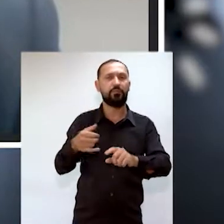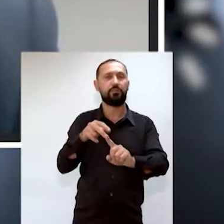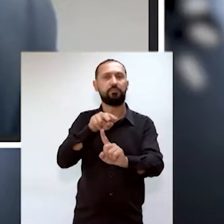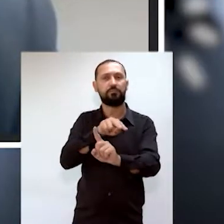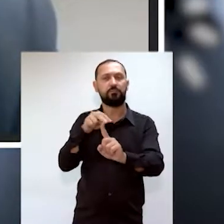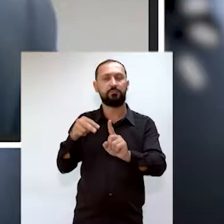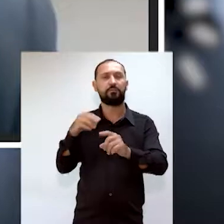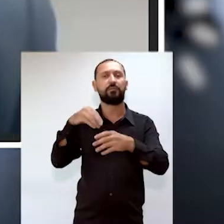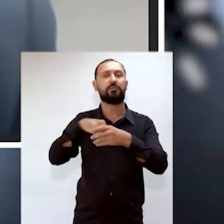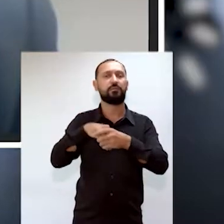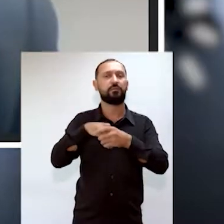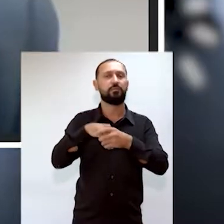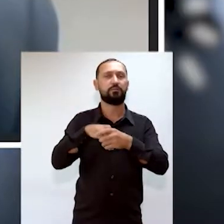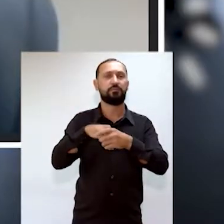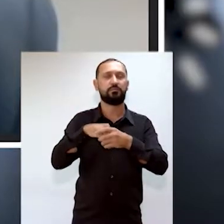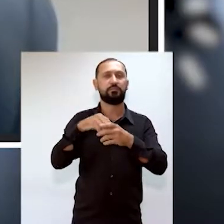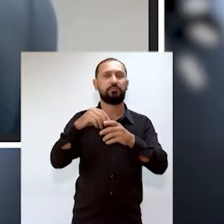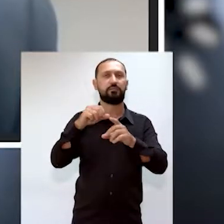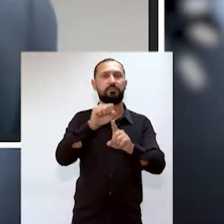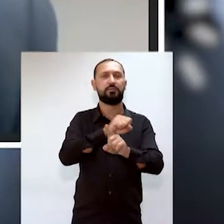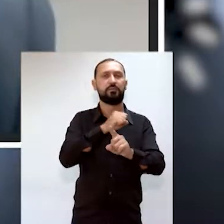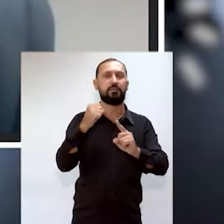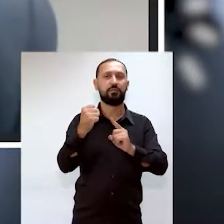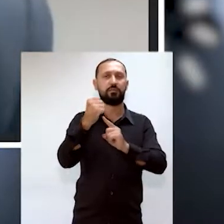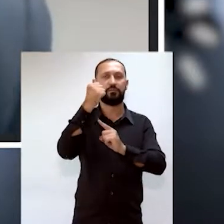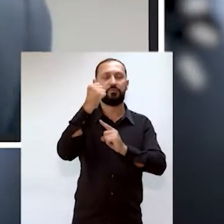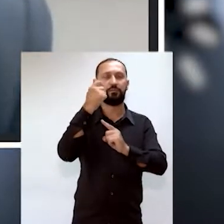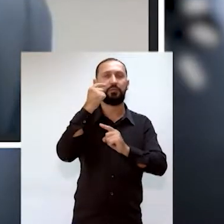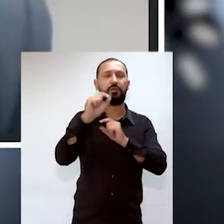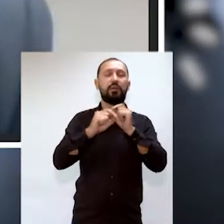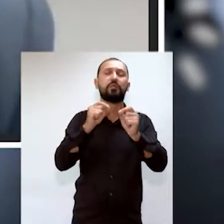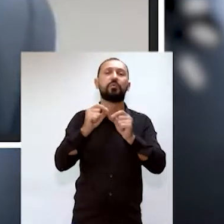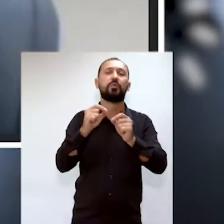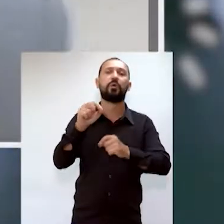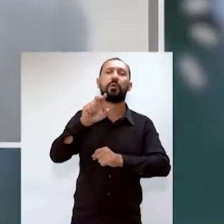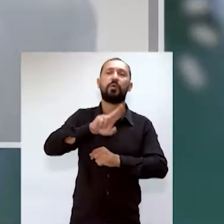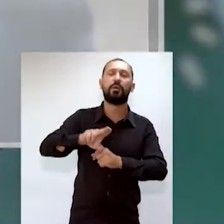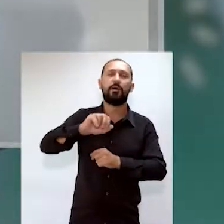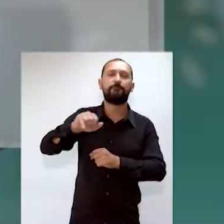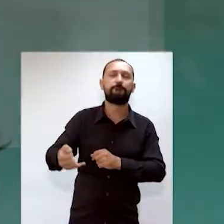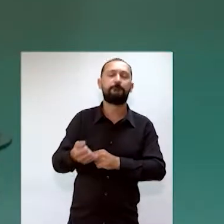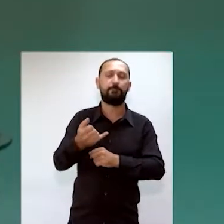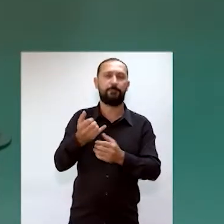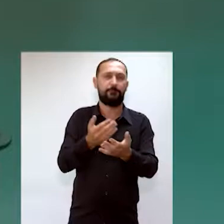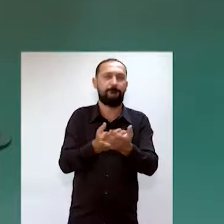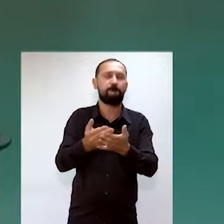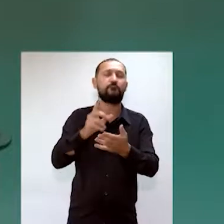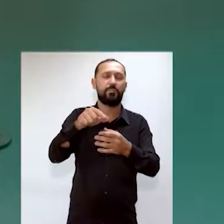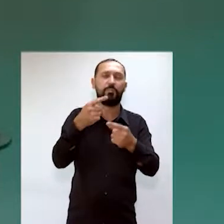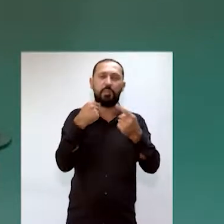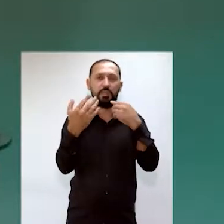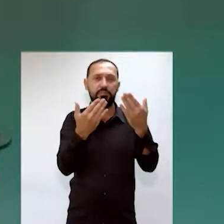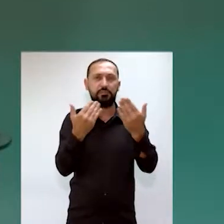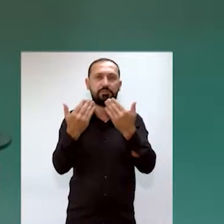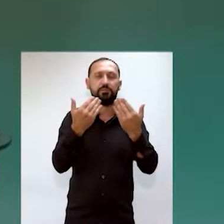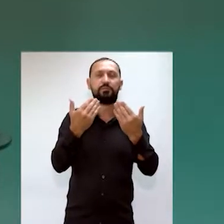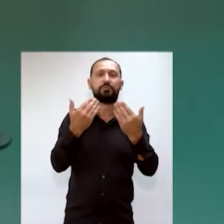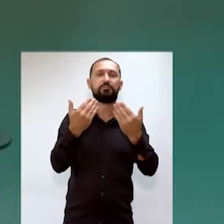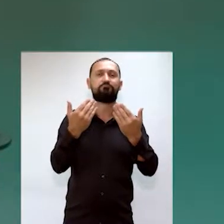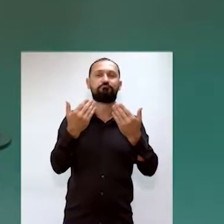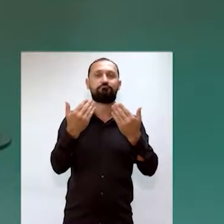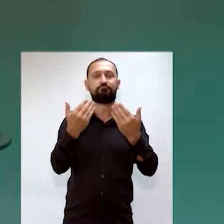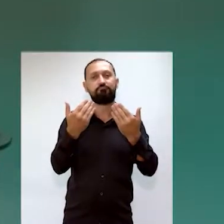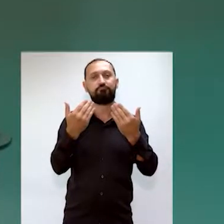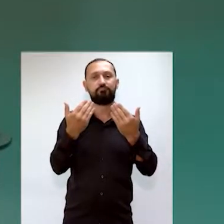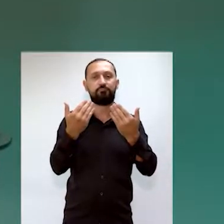aí da sociologia do trabalho, atualmente é o processo da uberização, né, mas já é um início de discussão de